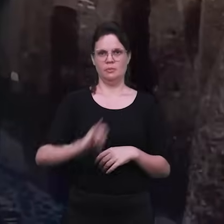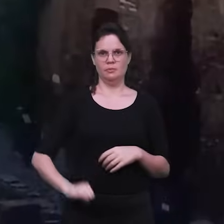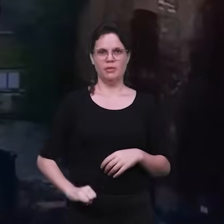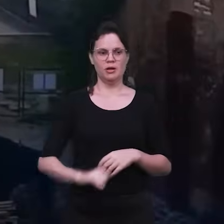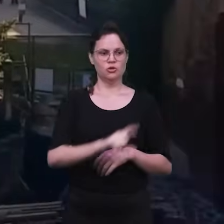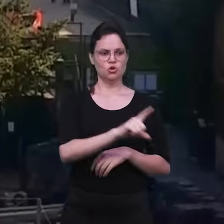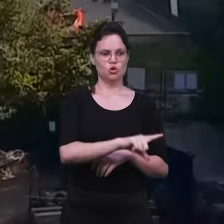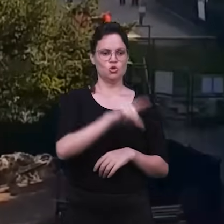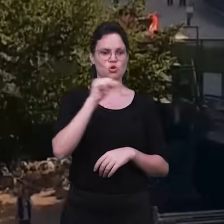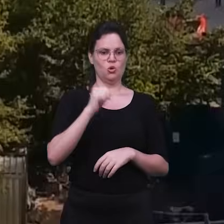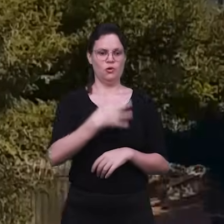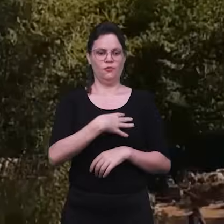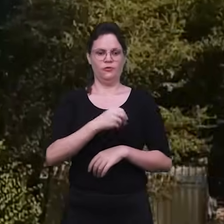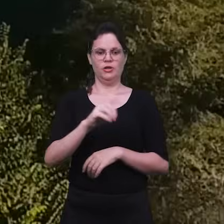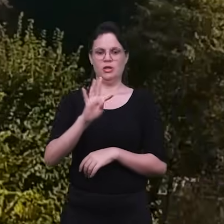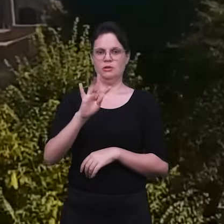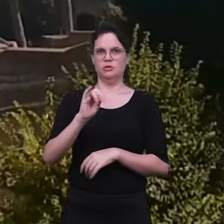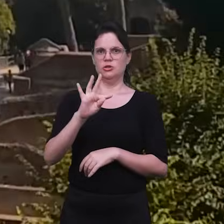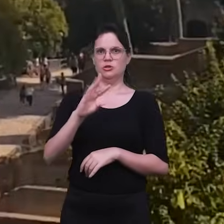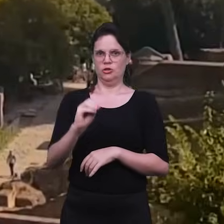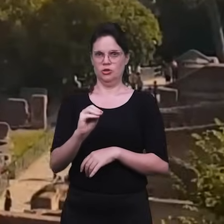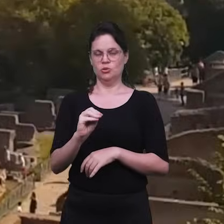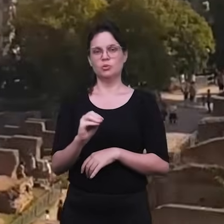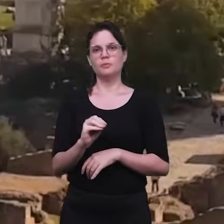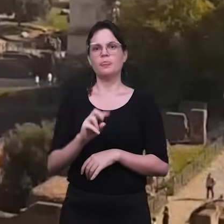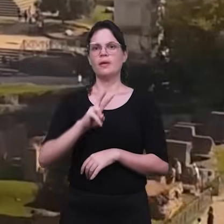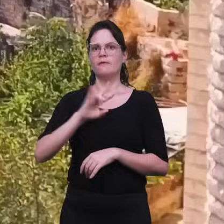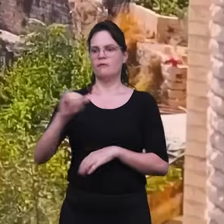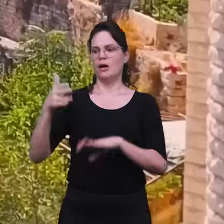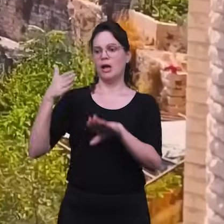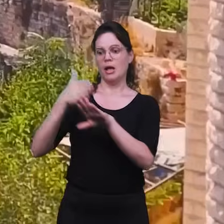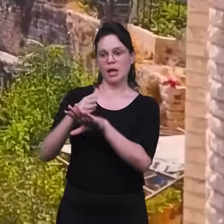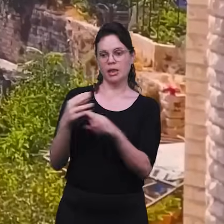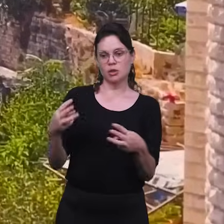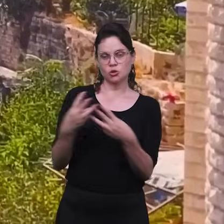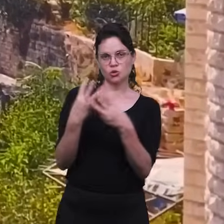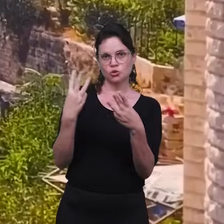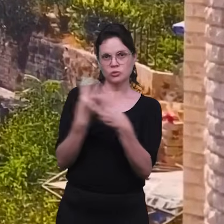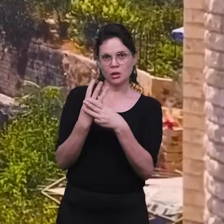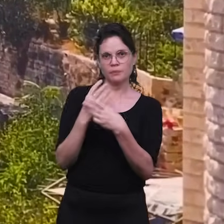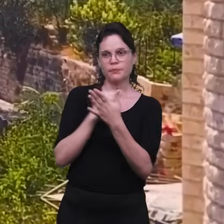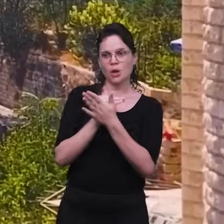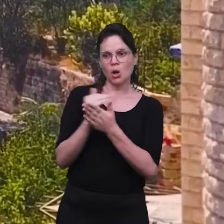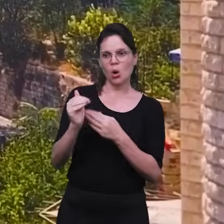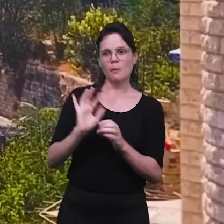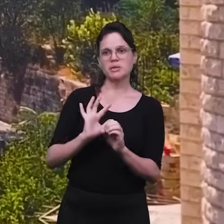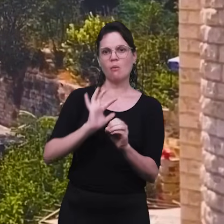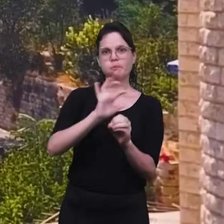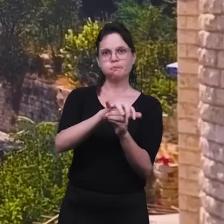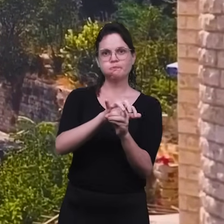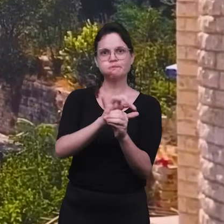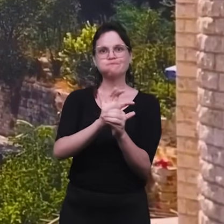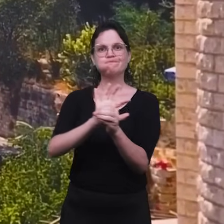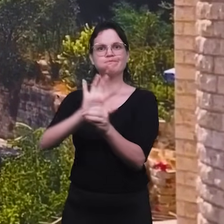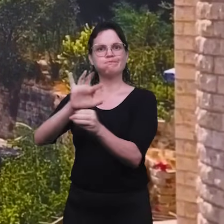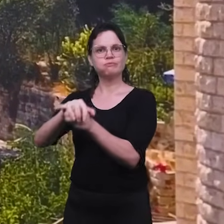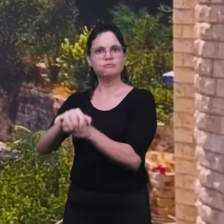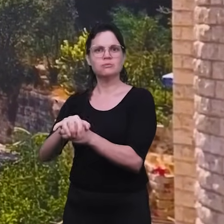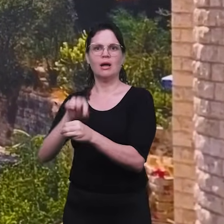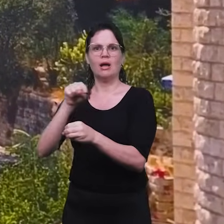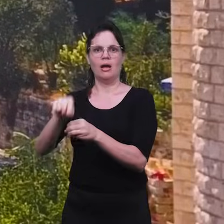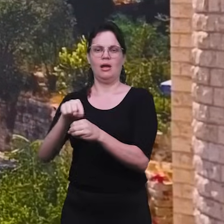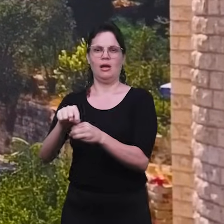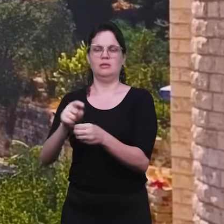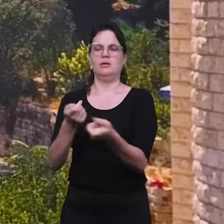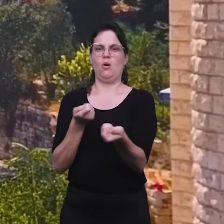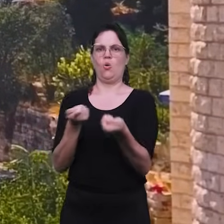romano e eles então vão lá, entram na Judéia e passam a conquistar e a dominar essa